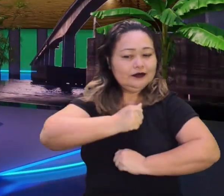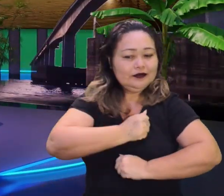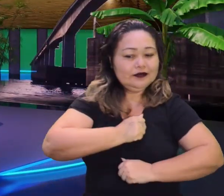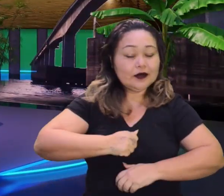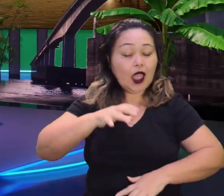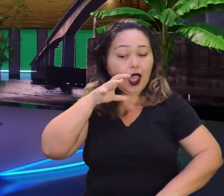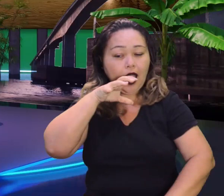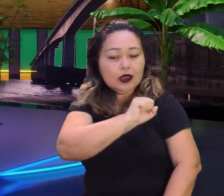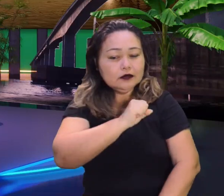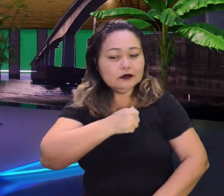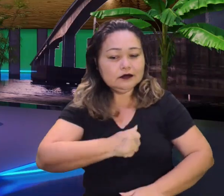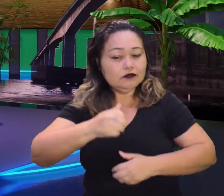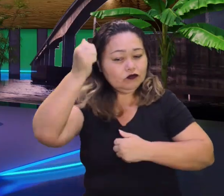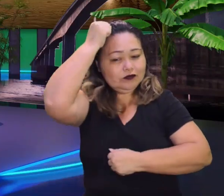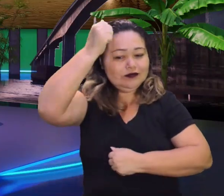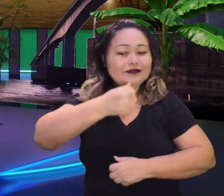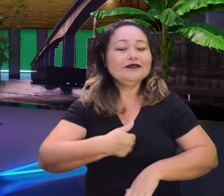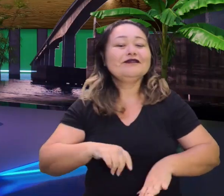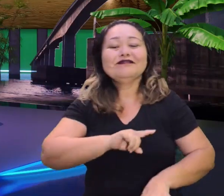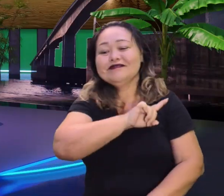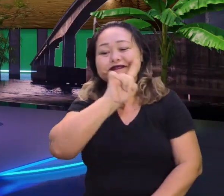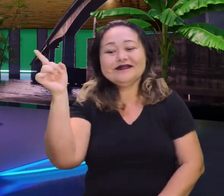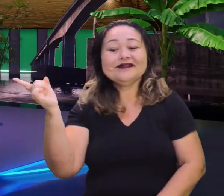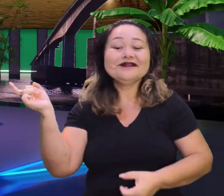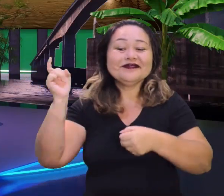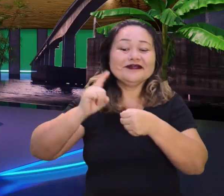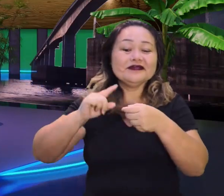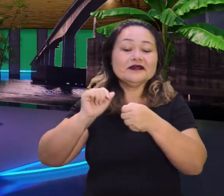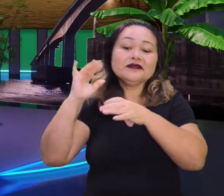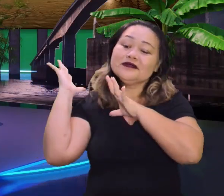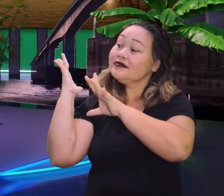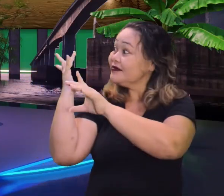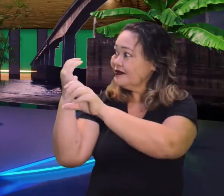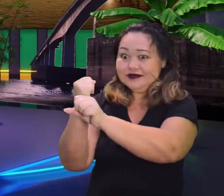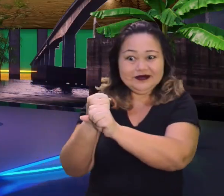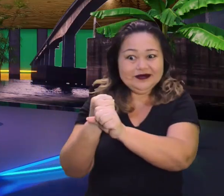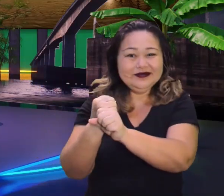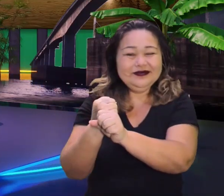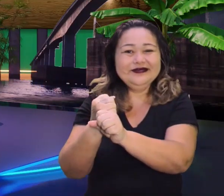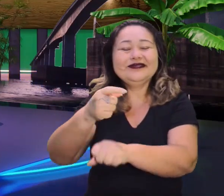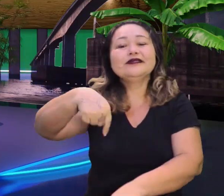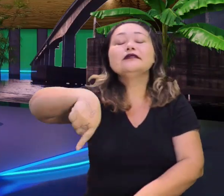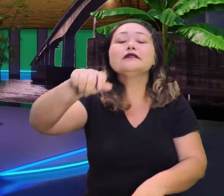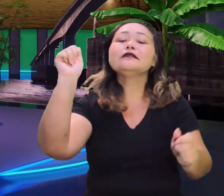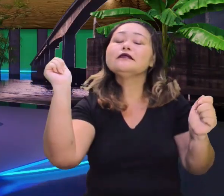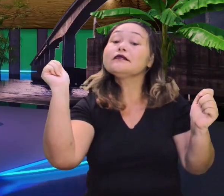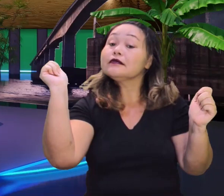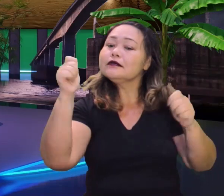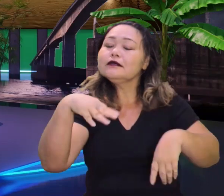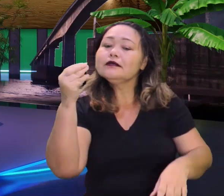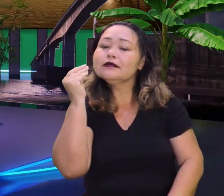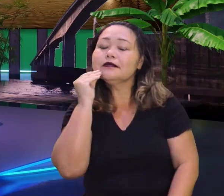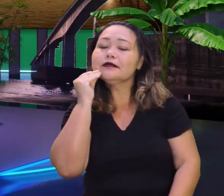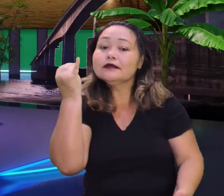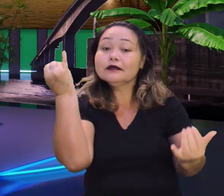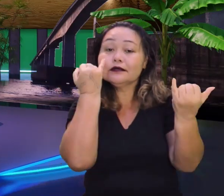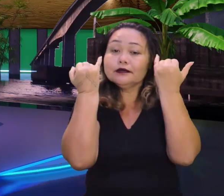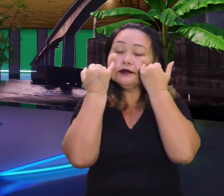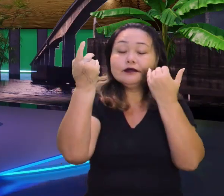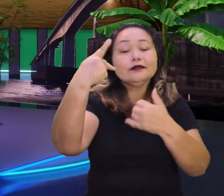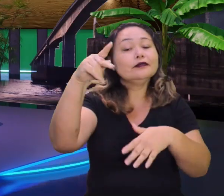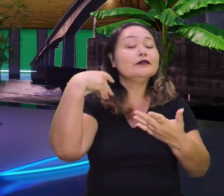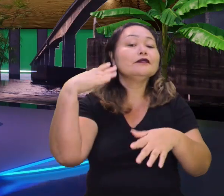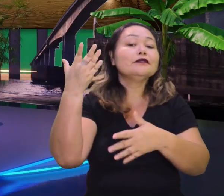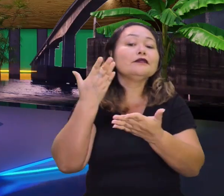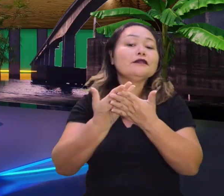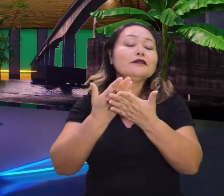né? Foi muito rápido, hein? Isso aí. Rapidão para voltar e fazer essa revisão, para você poder aproveitar essas informações aí da sua